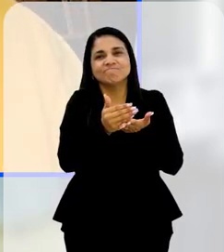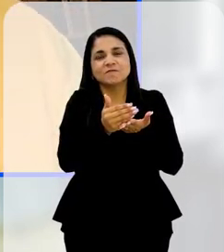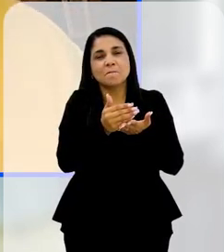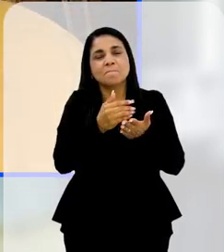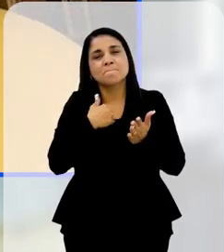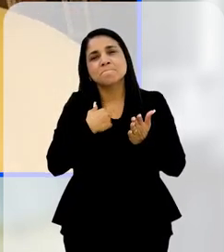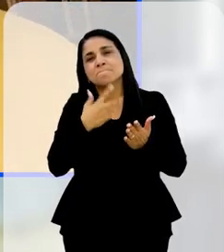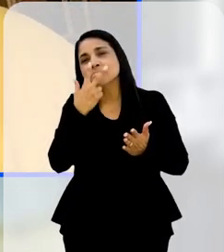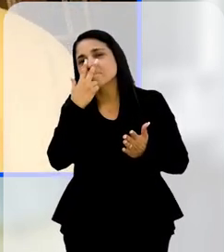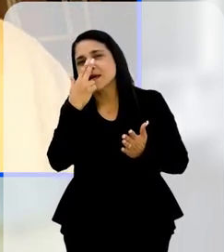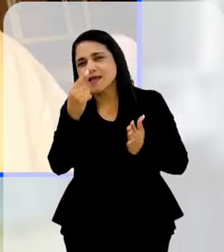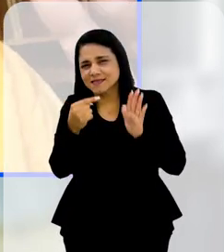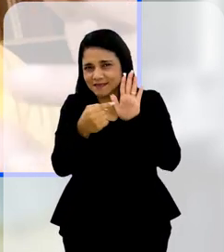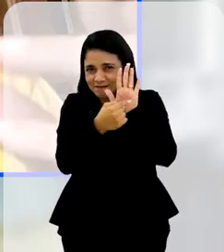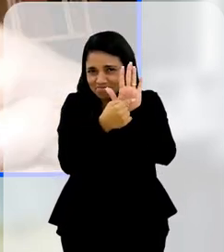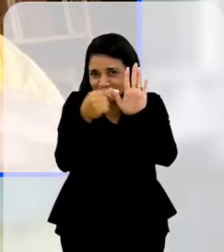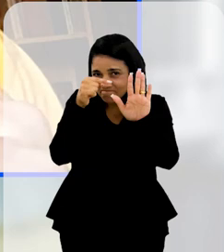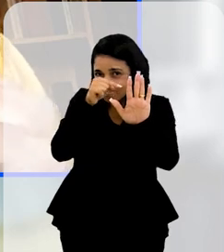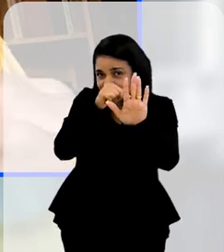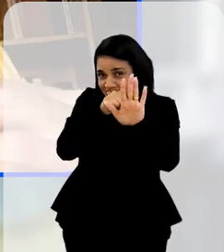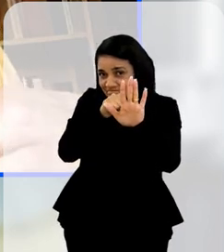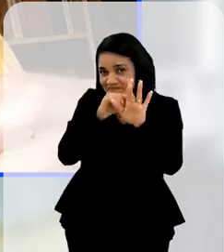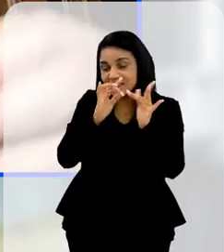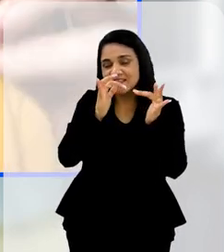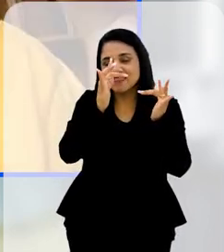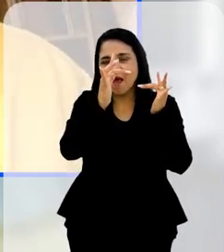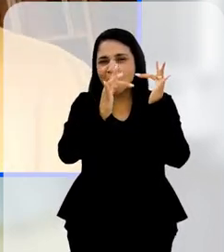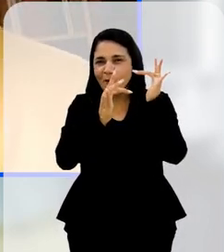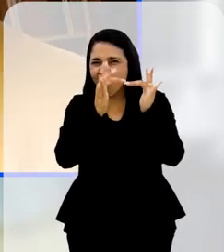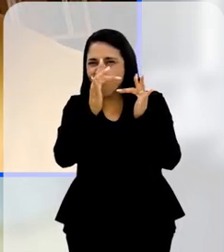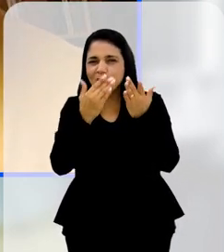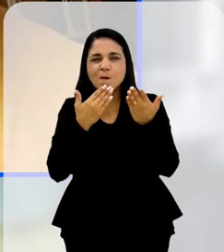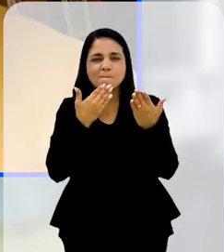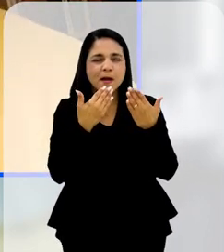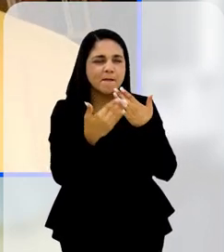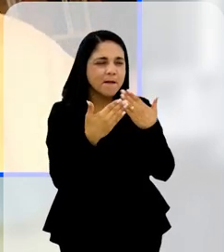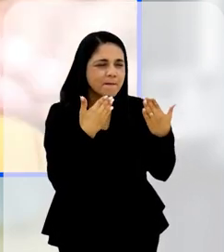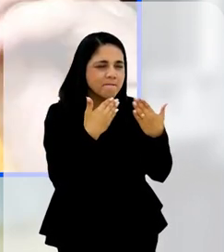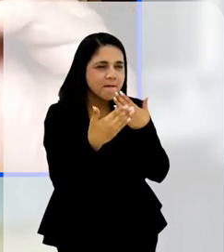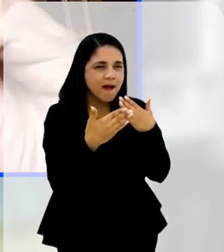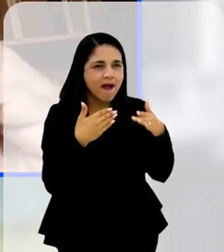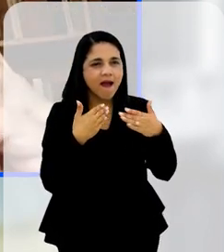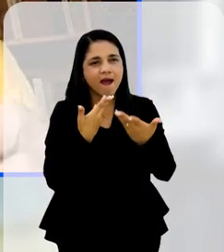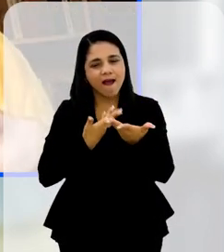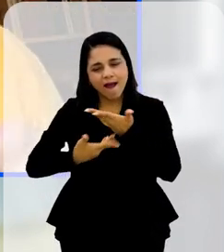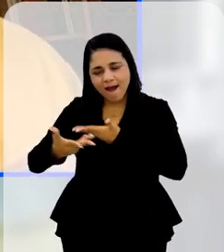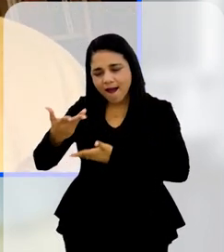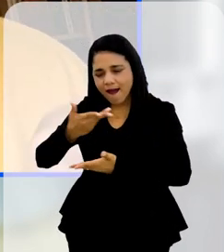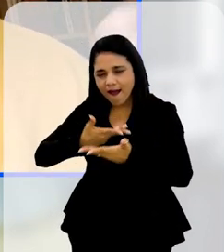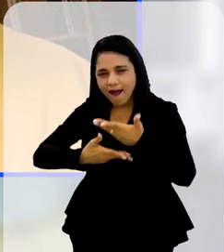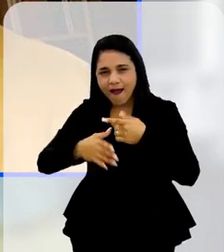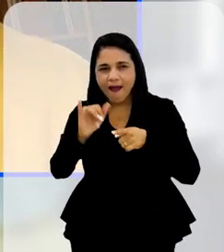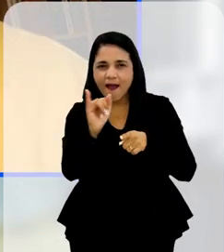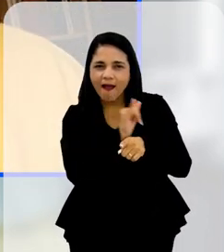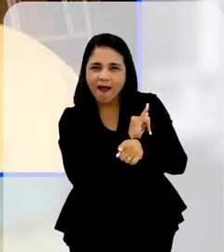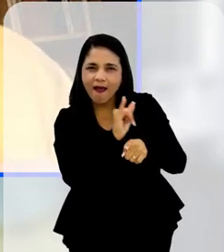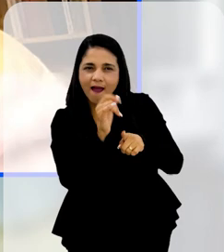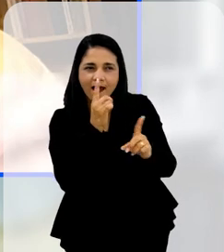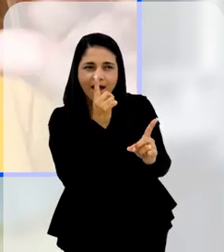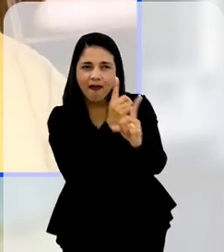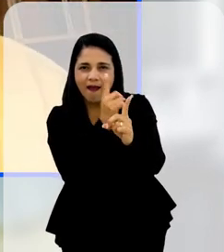foi uma espécie de um namoro, né? Primeiro tem um flerte, aí leva no cinema, manda